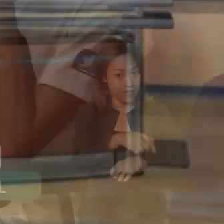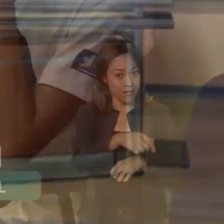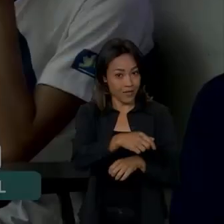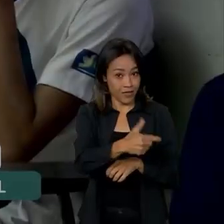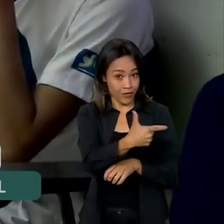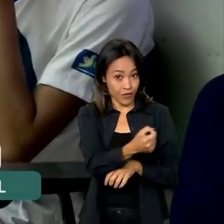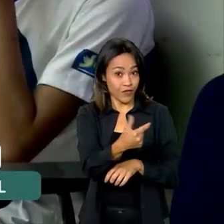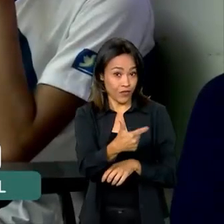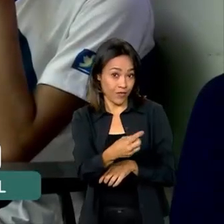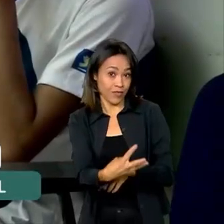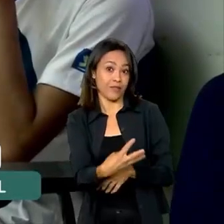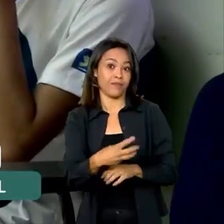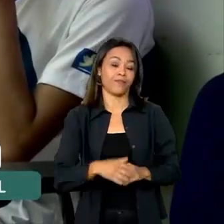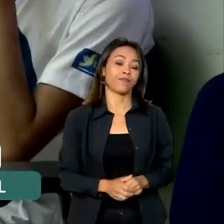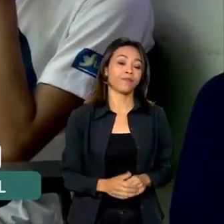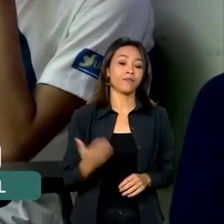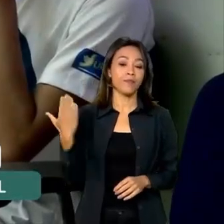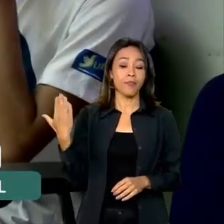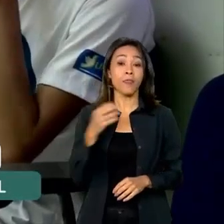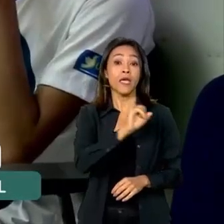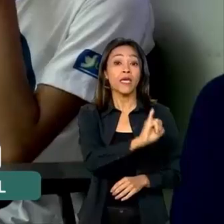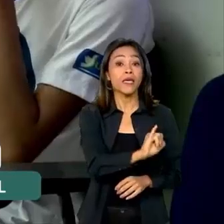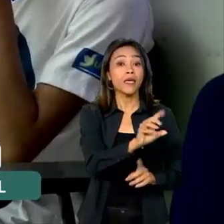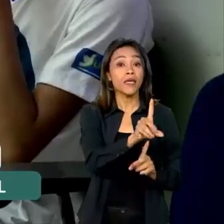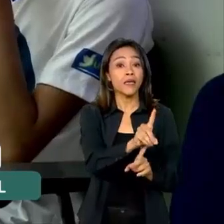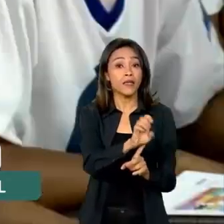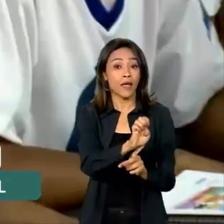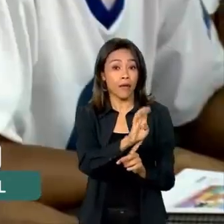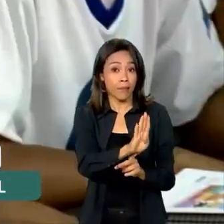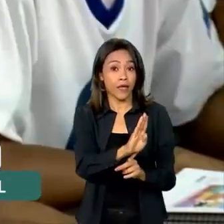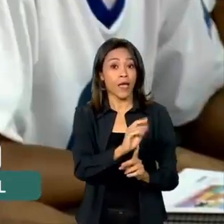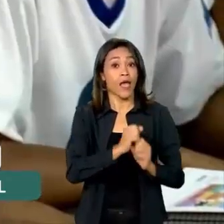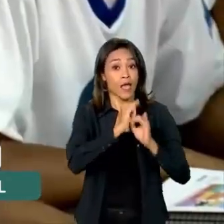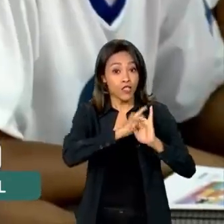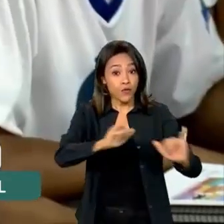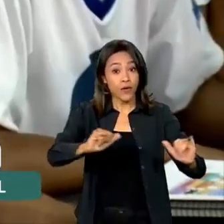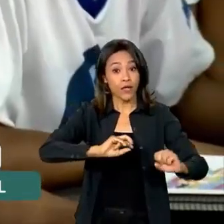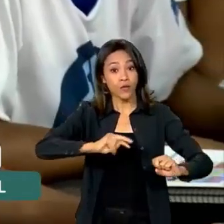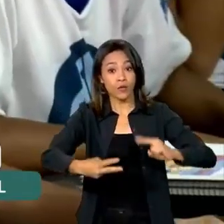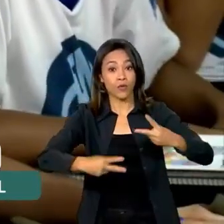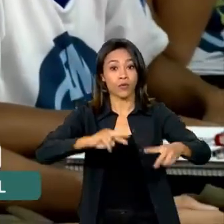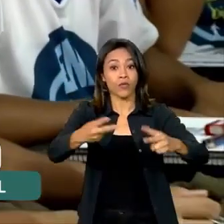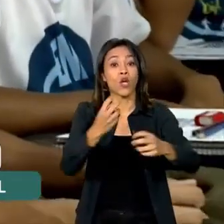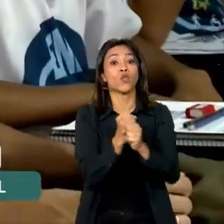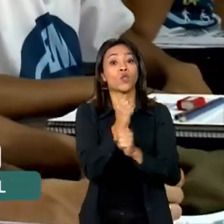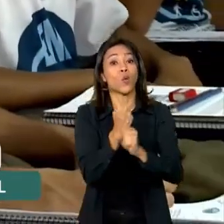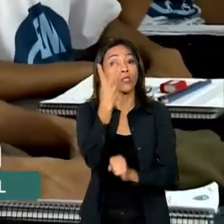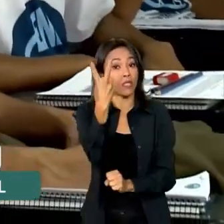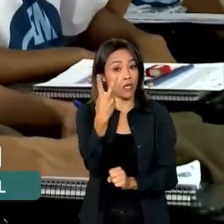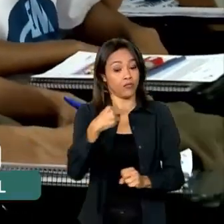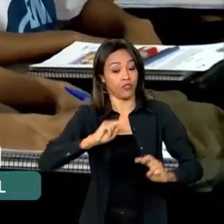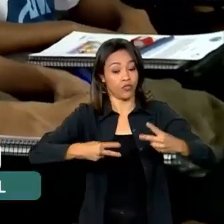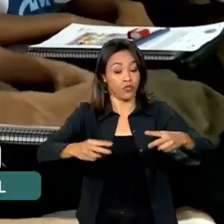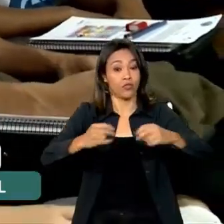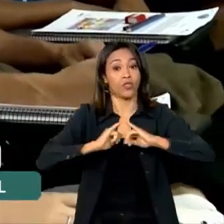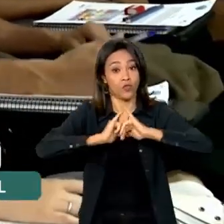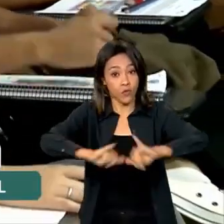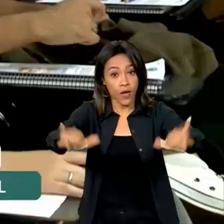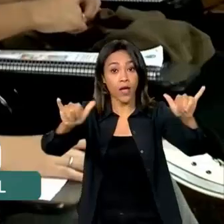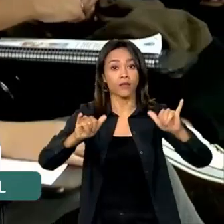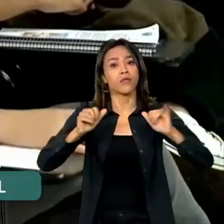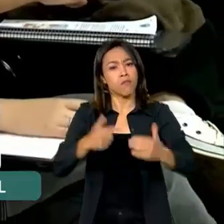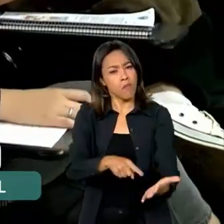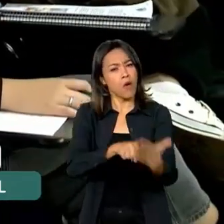fundamental. O IDEB, que é divulgado a cada 2 anos, mostra que houve melhoria na educação